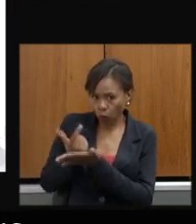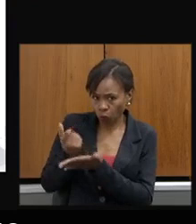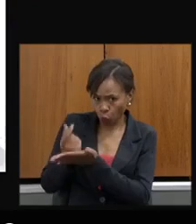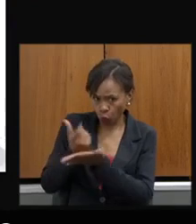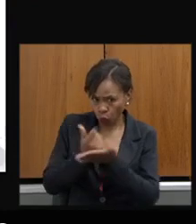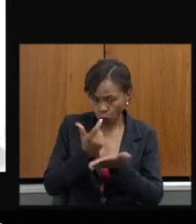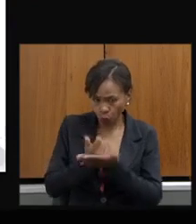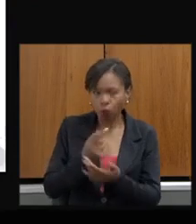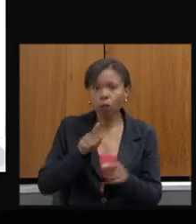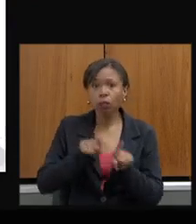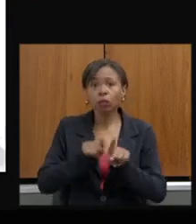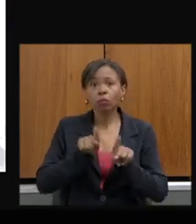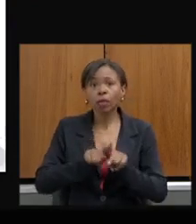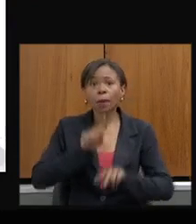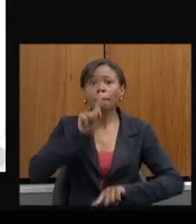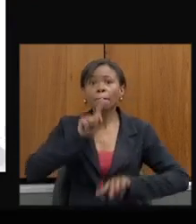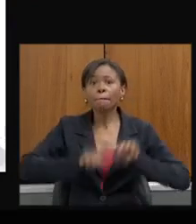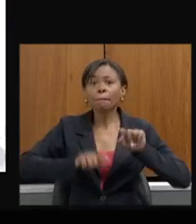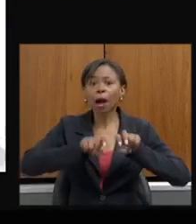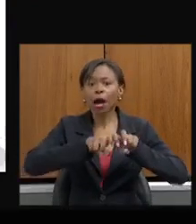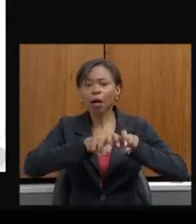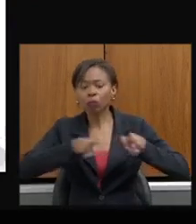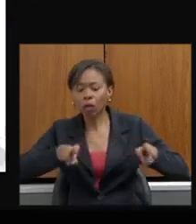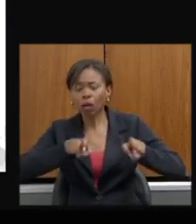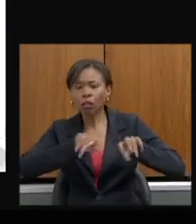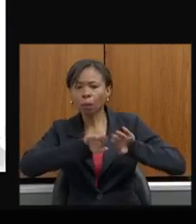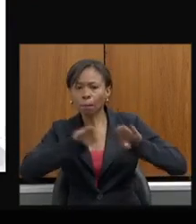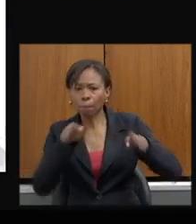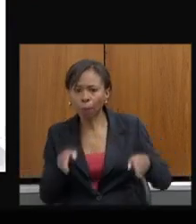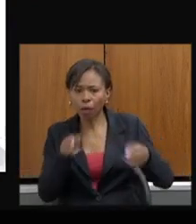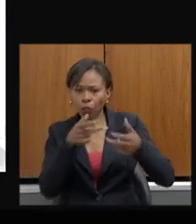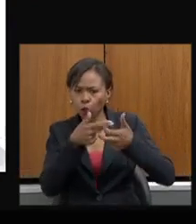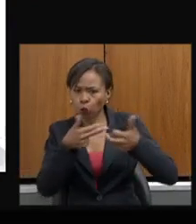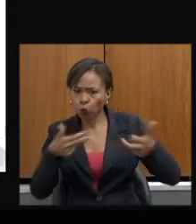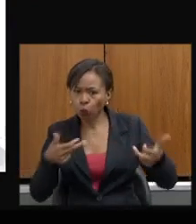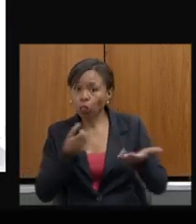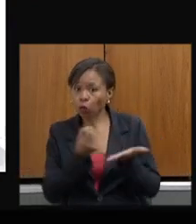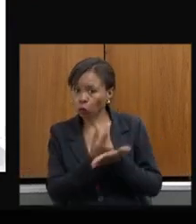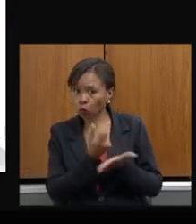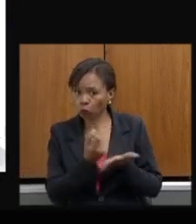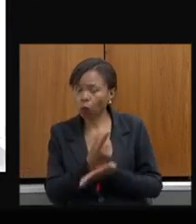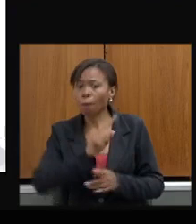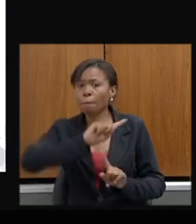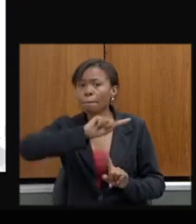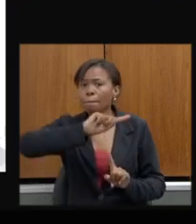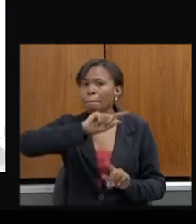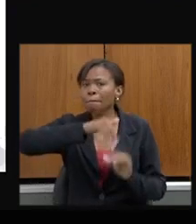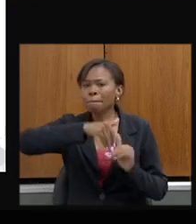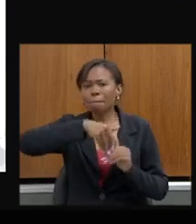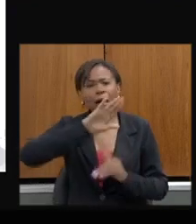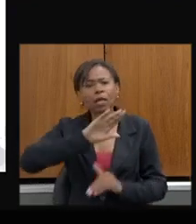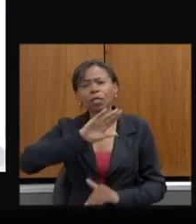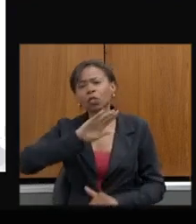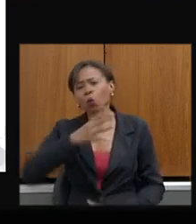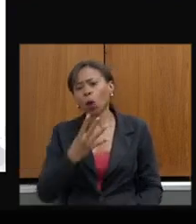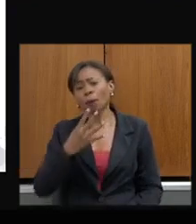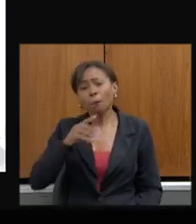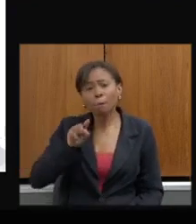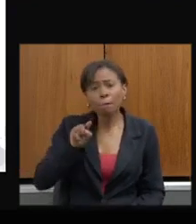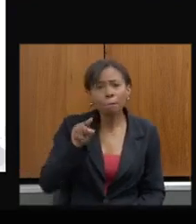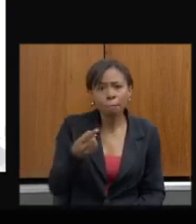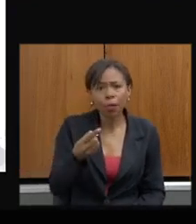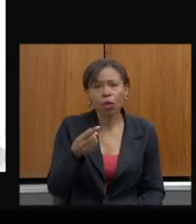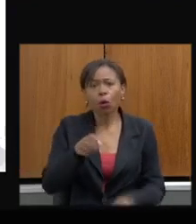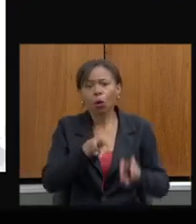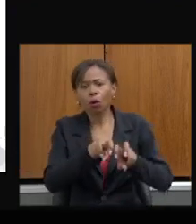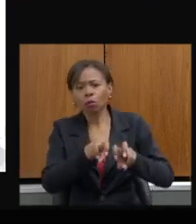mobiliário são algo parte já adquirido mas nós temos + de 4.000 itens de mobiliário